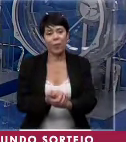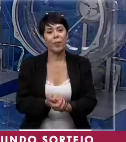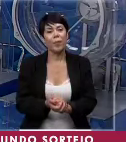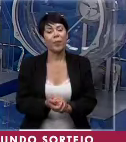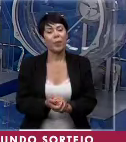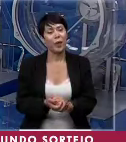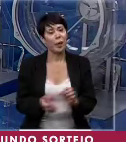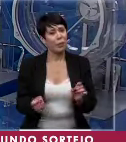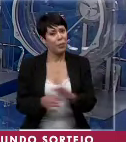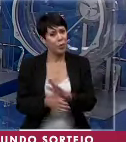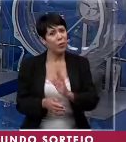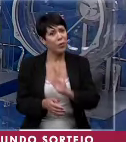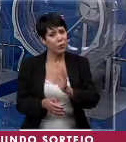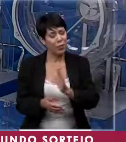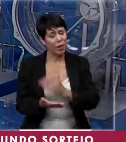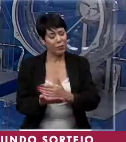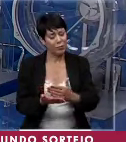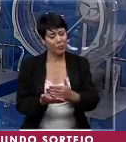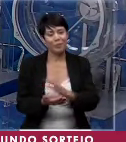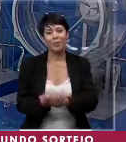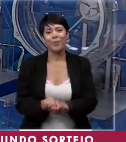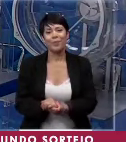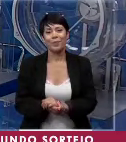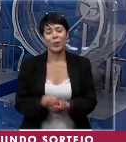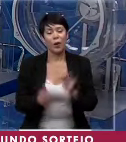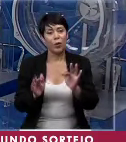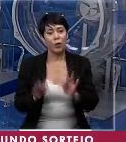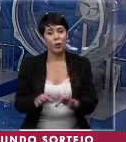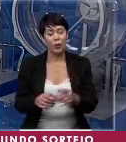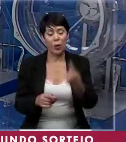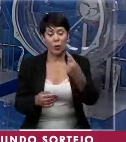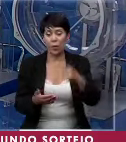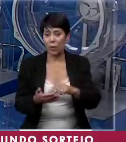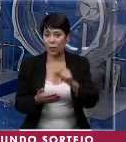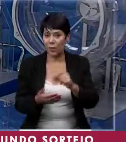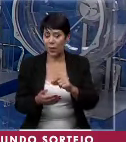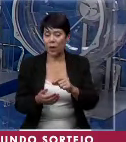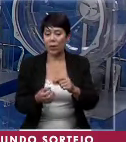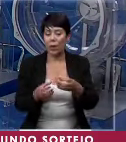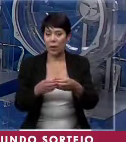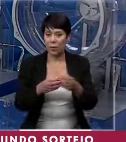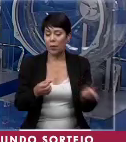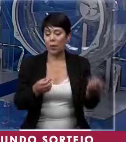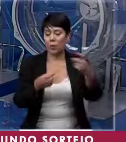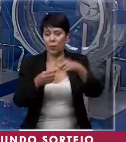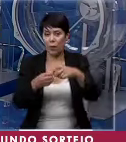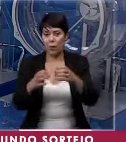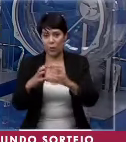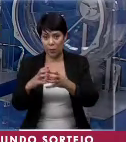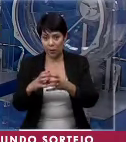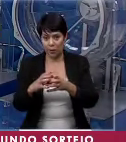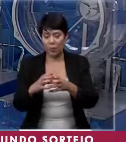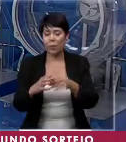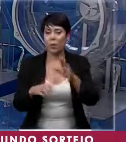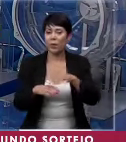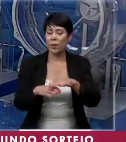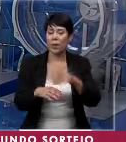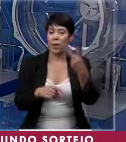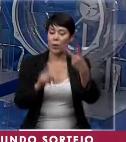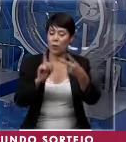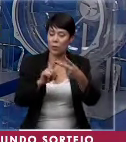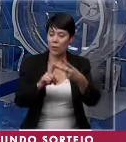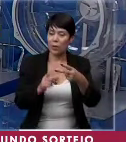de 01 a 50. Após a realização do primeiro sorteio, o globo será reabastecido para a realização